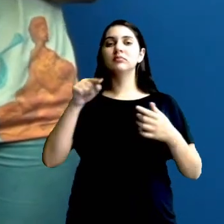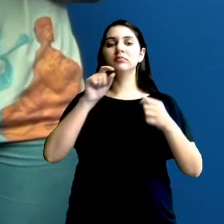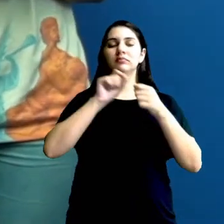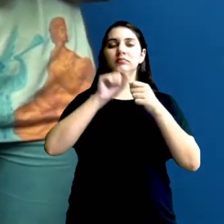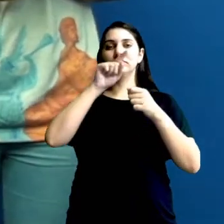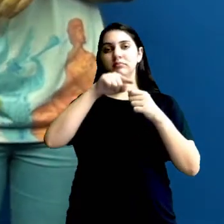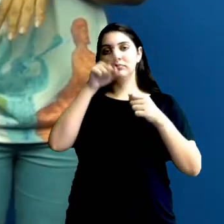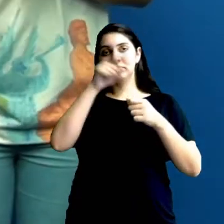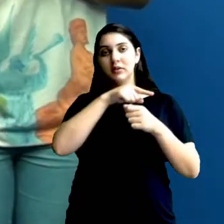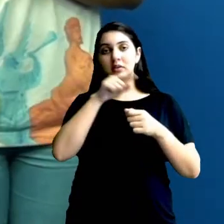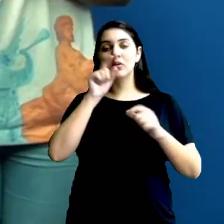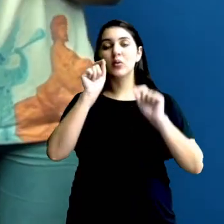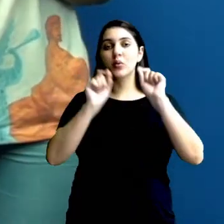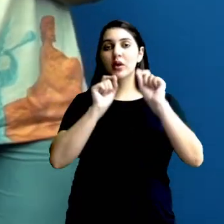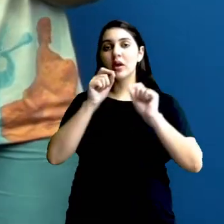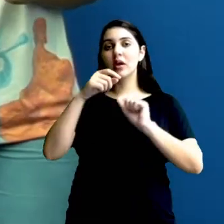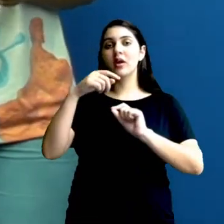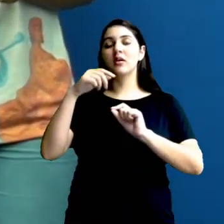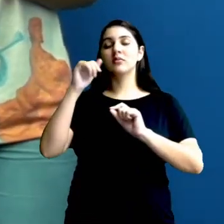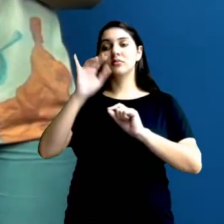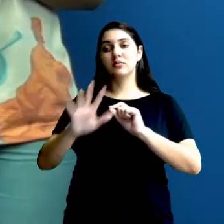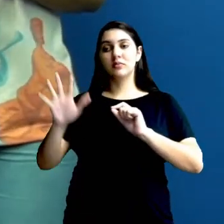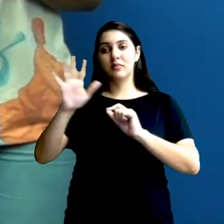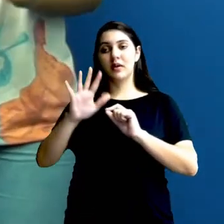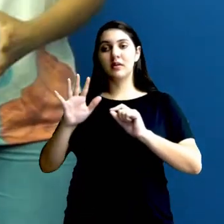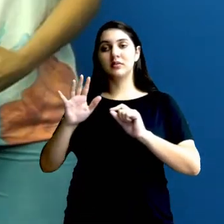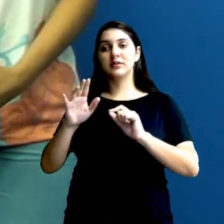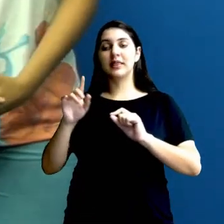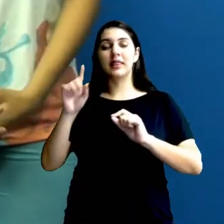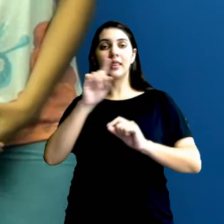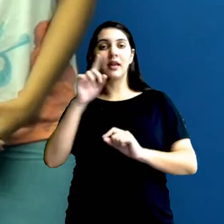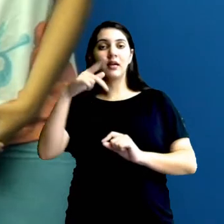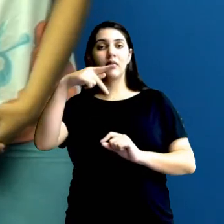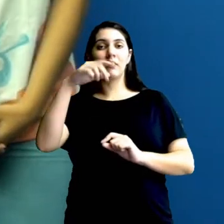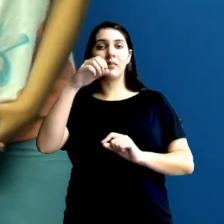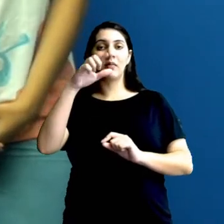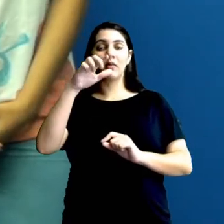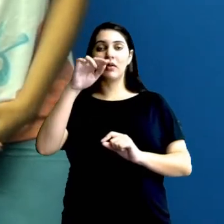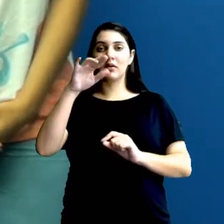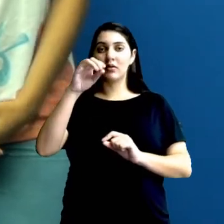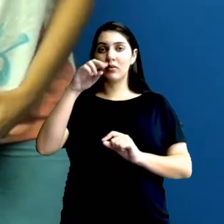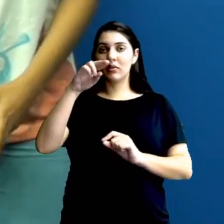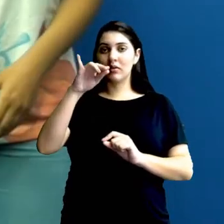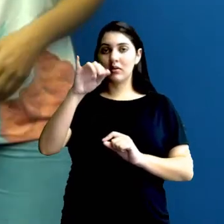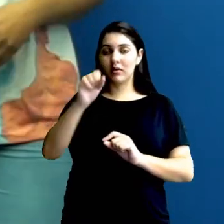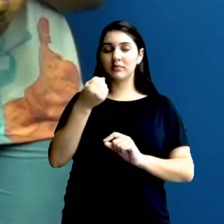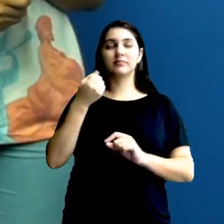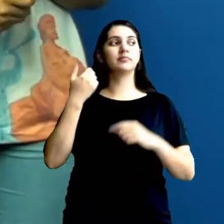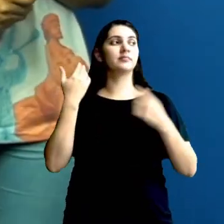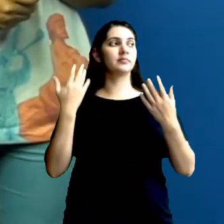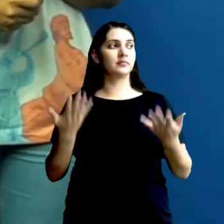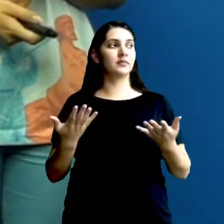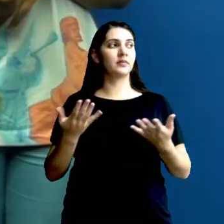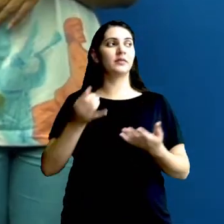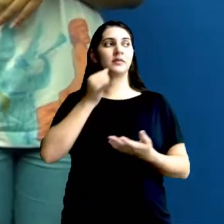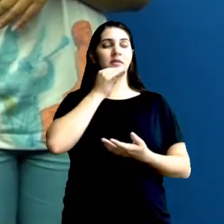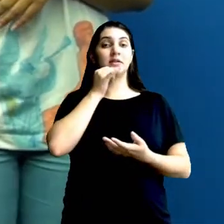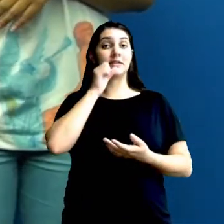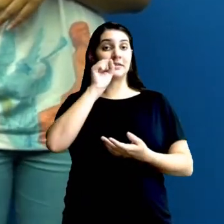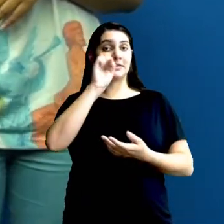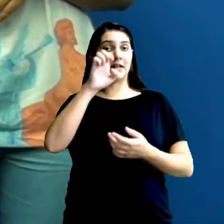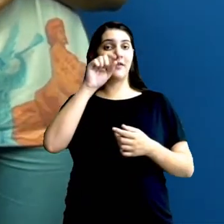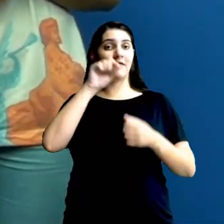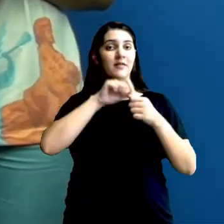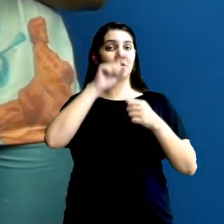marcariam como sendo figuras não poligonais? Vamos lá. Se